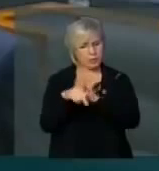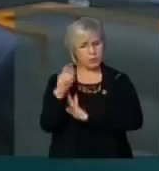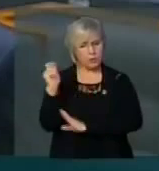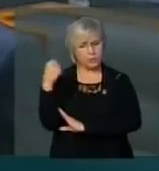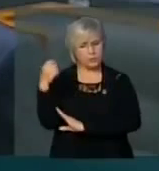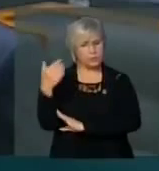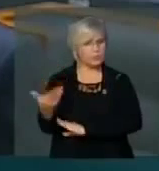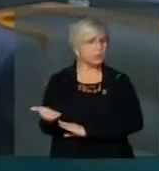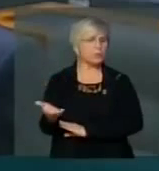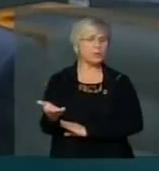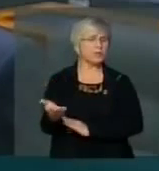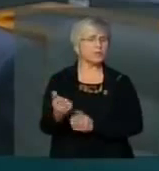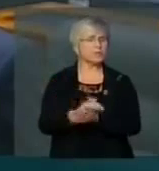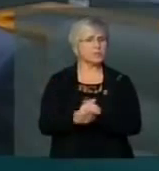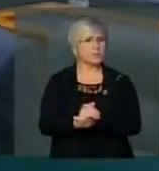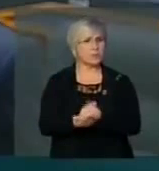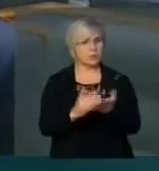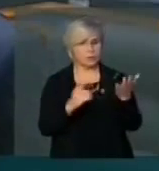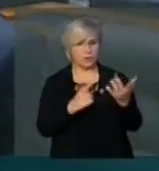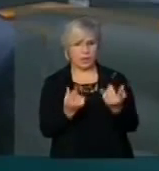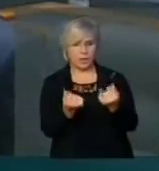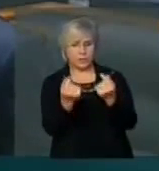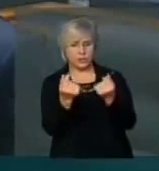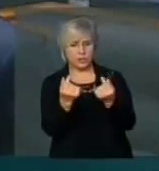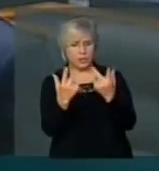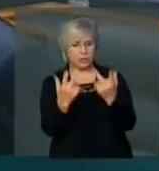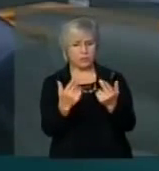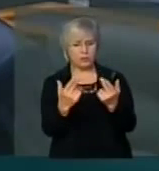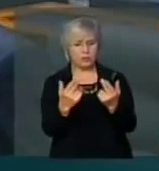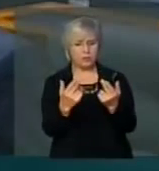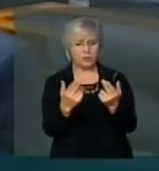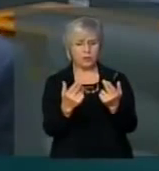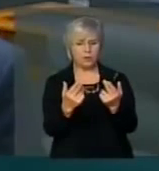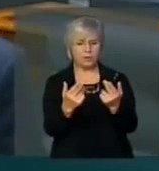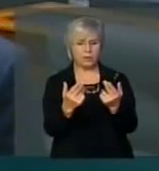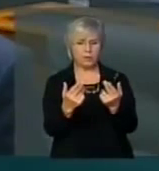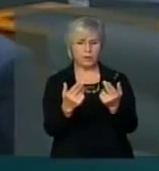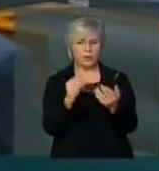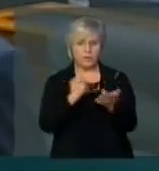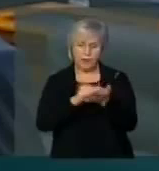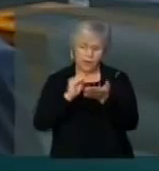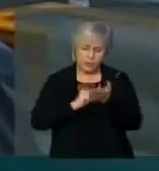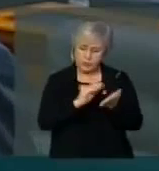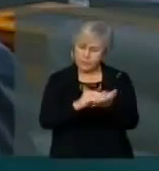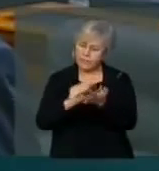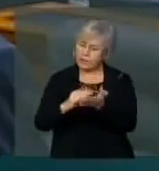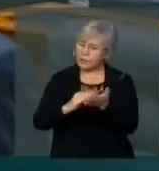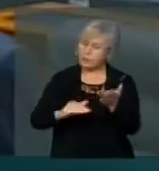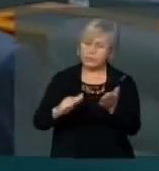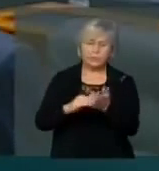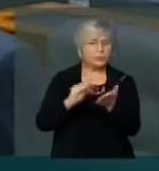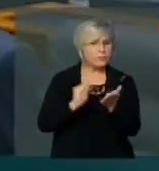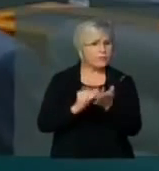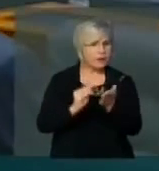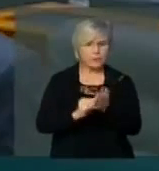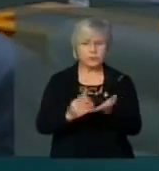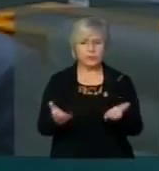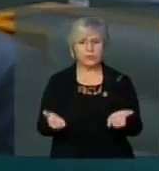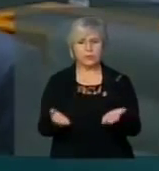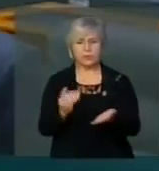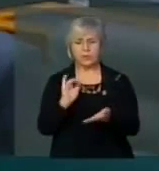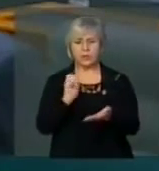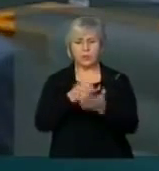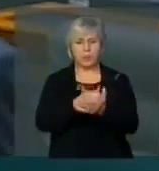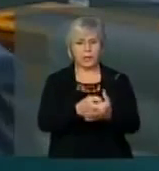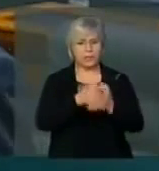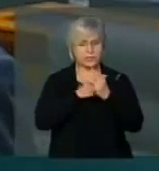presidente Dilma, porque lá a verba está aqui nem coberta curta. Se tem para os pés, falta para a cabeça. E se tem para a cabeça, falta para os pés. Se paga